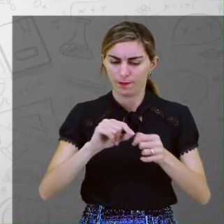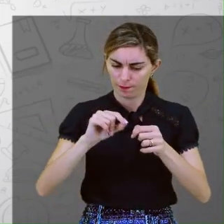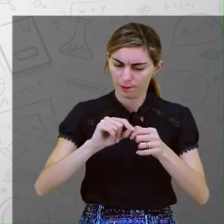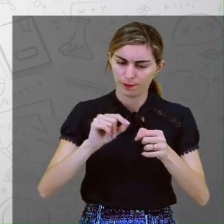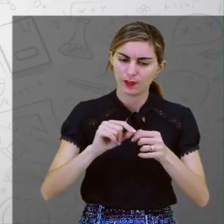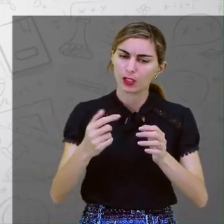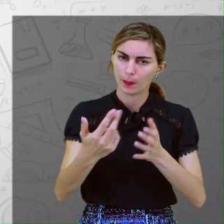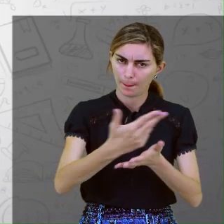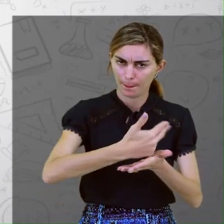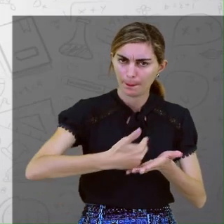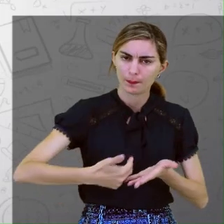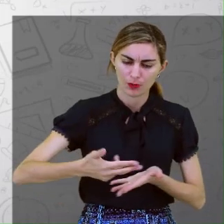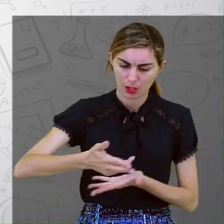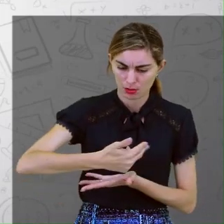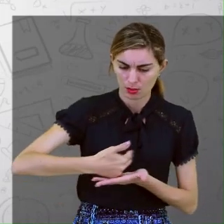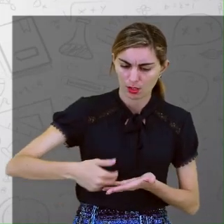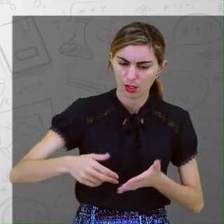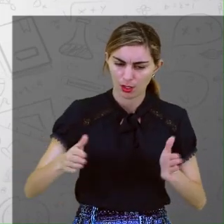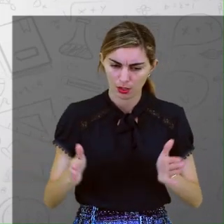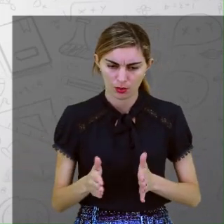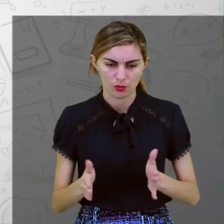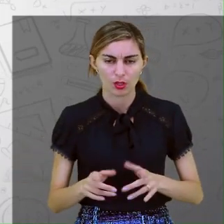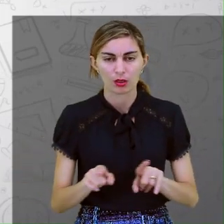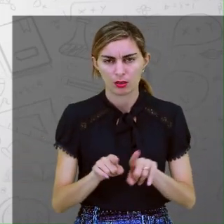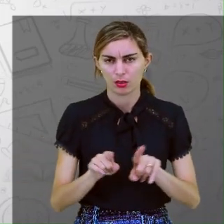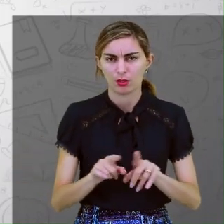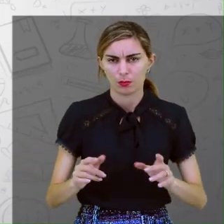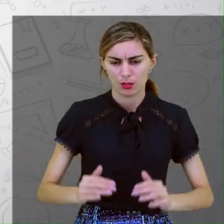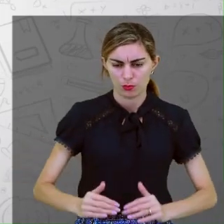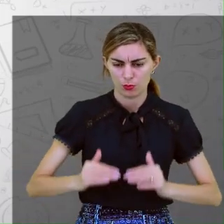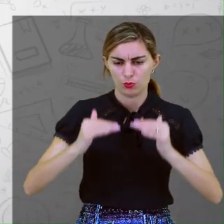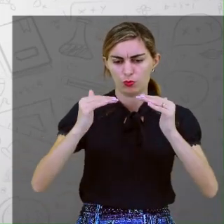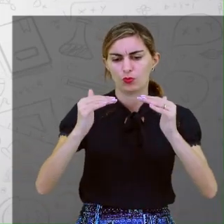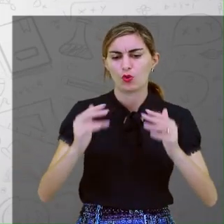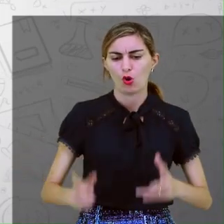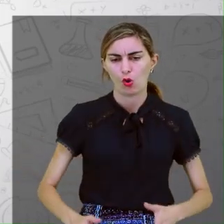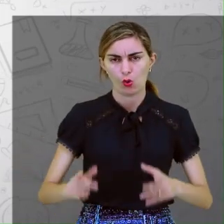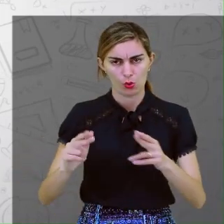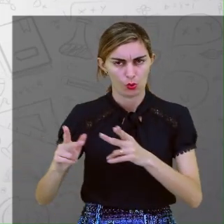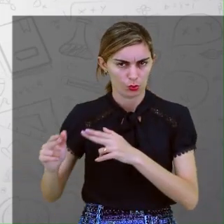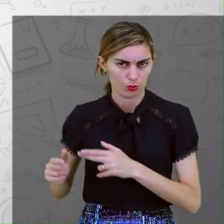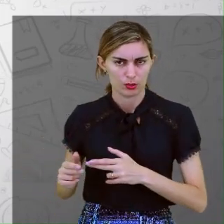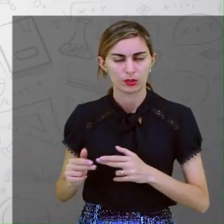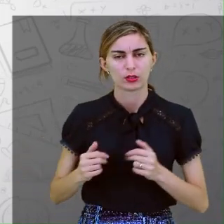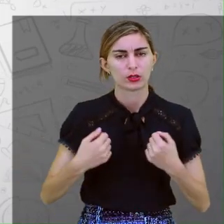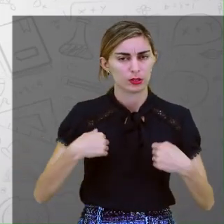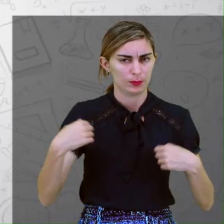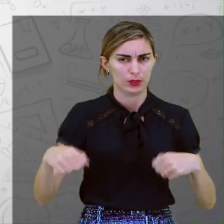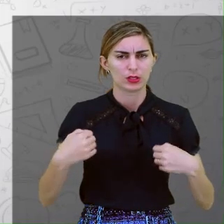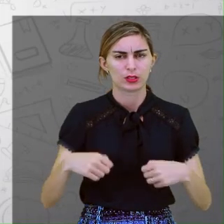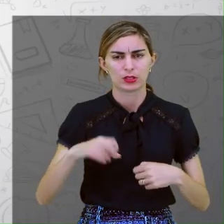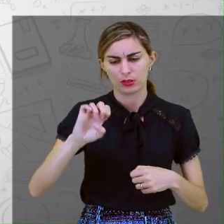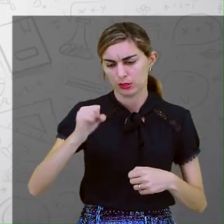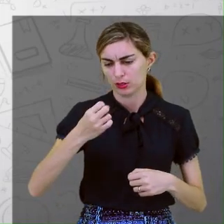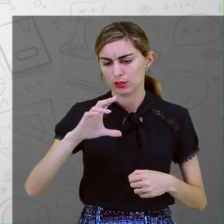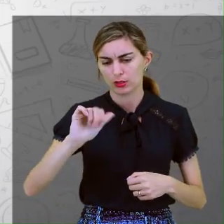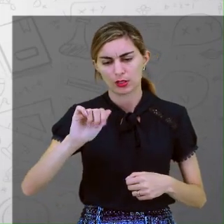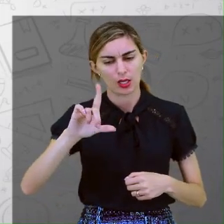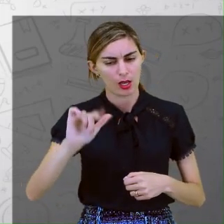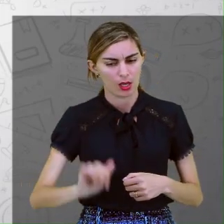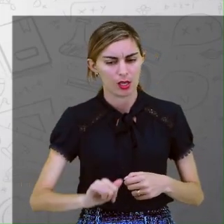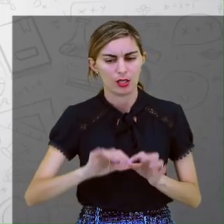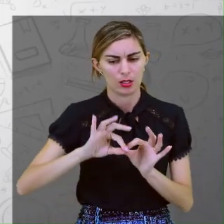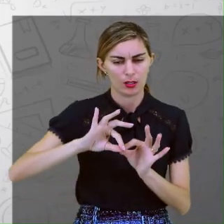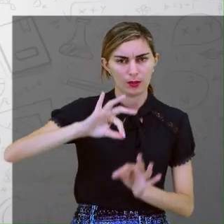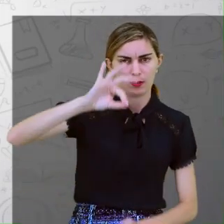feita tanto em planta baixa quanto em elevações ou em cortes. Então, a escala, ela também deve ser uma escala